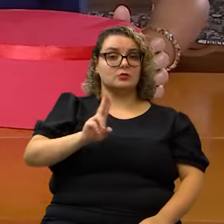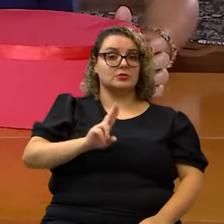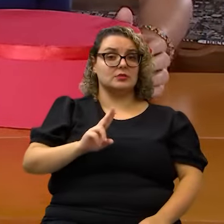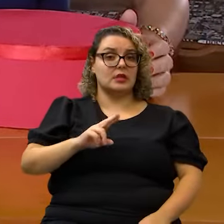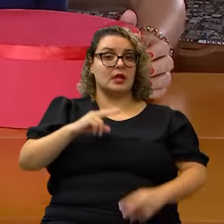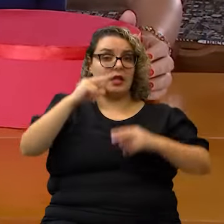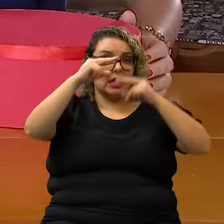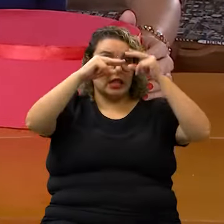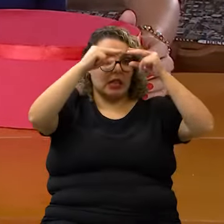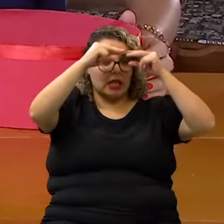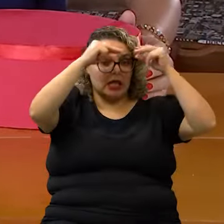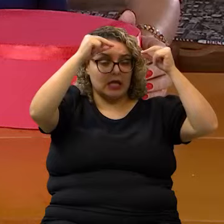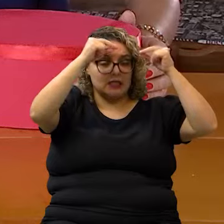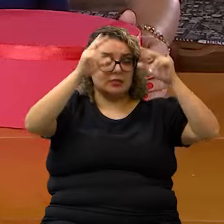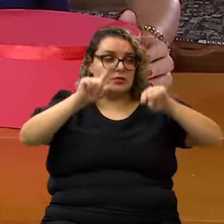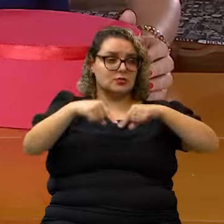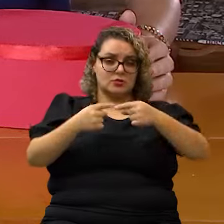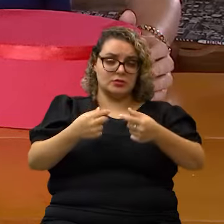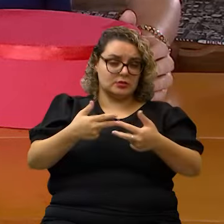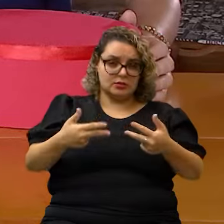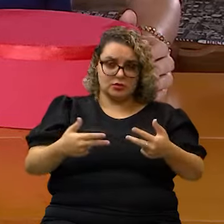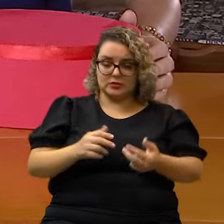fazer lacinhos. Agora,